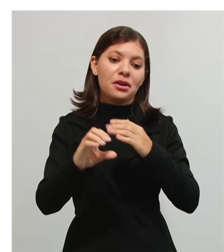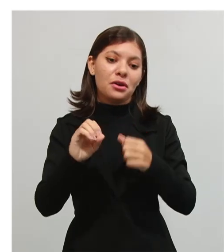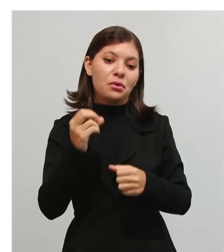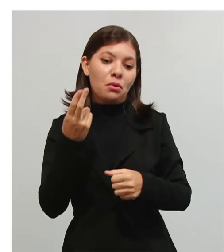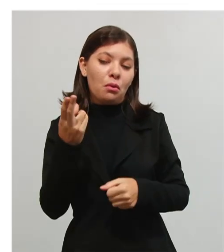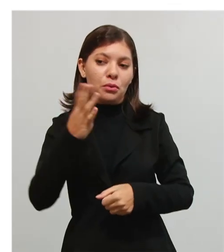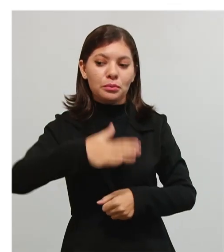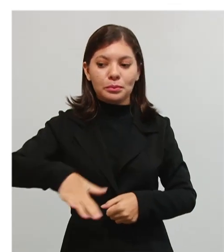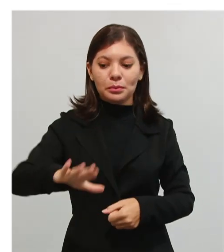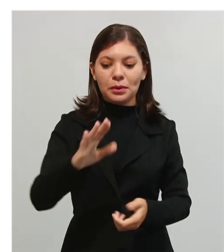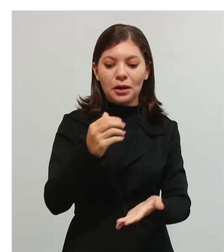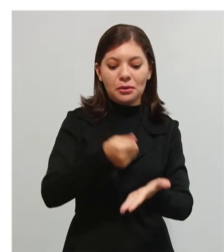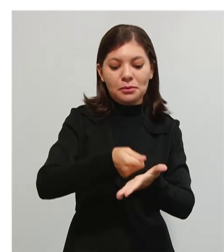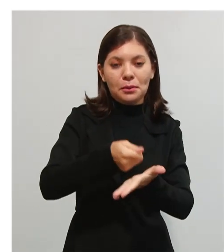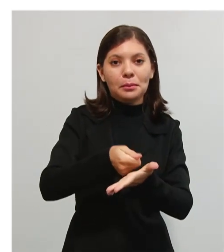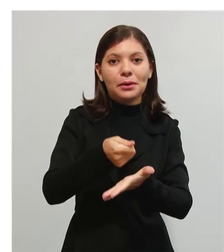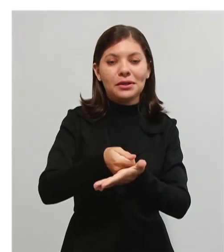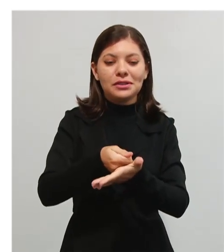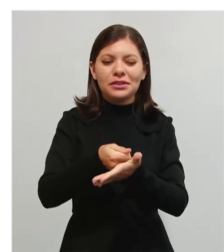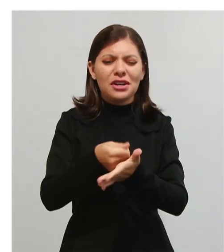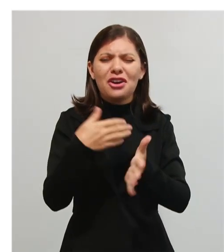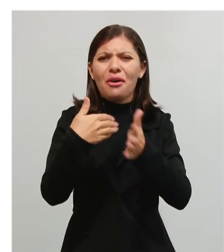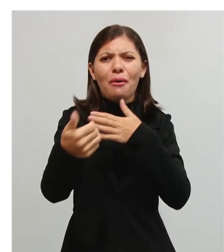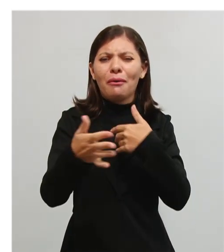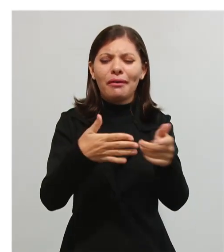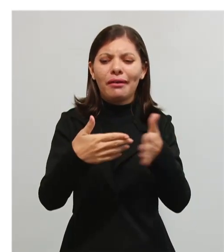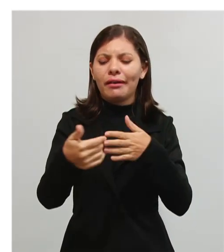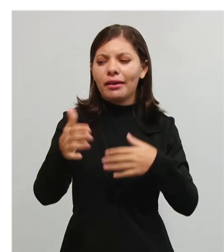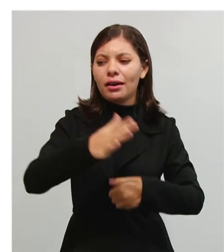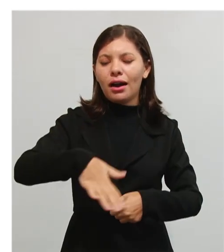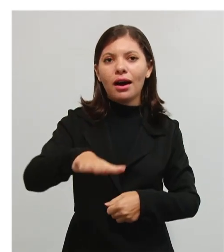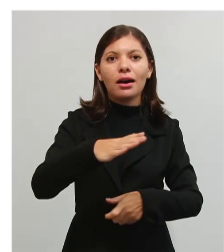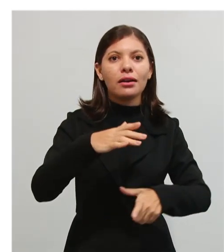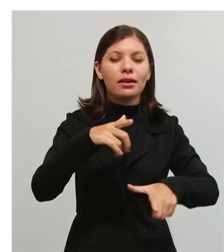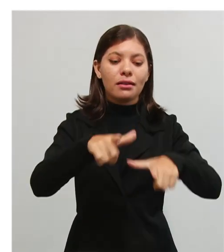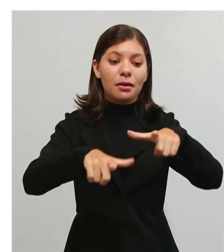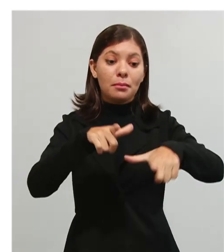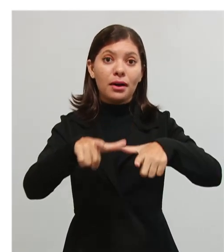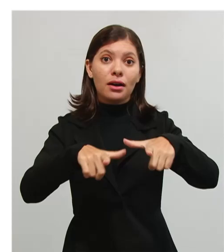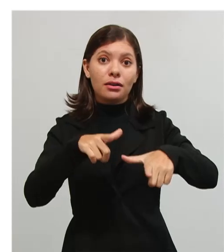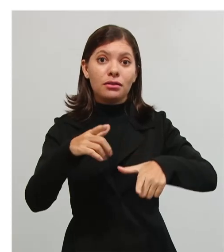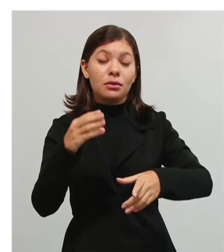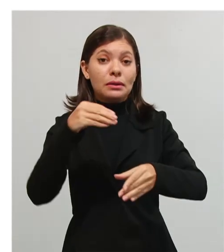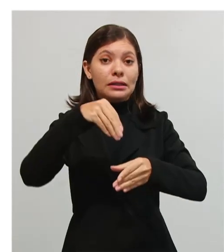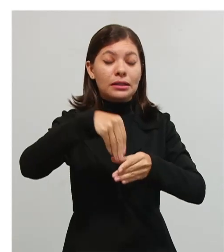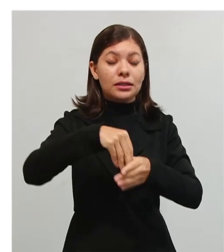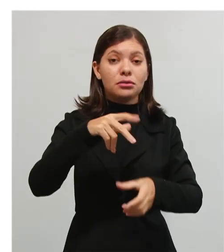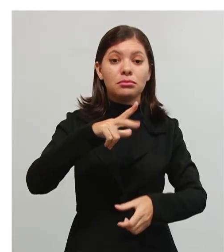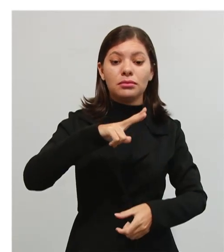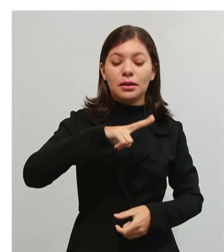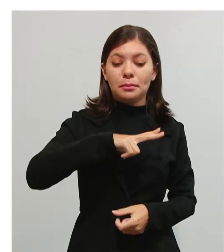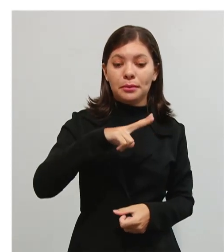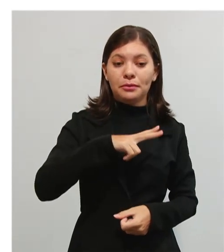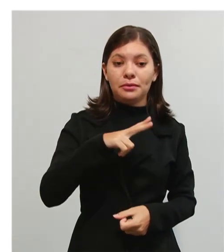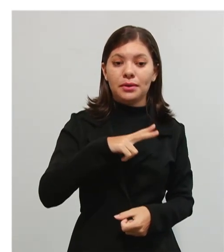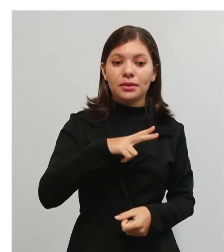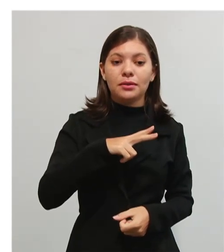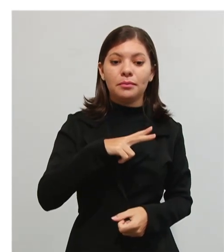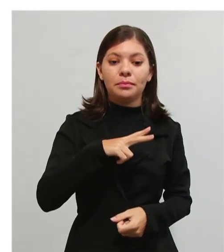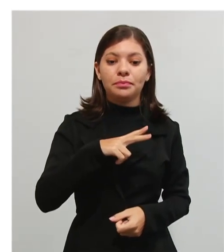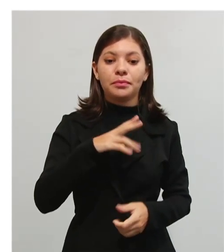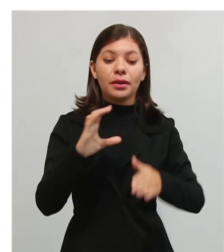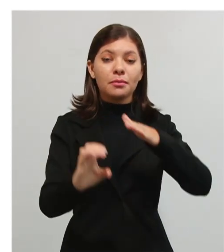de cobrança, seja qual for a área, pessoal, dentro da iniciativa privada, né, que a gente está falando de uma parte